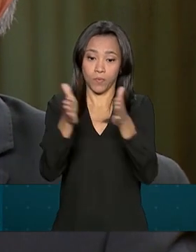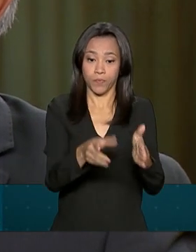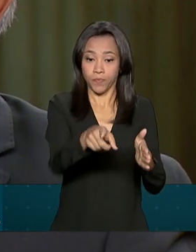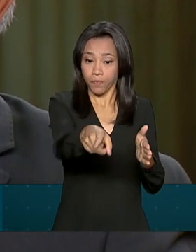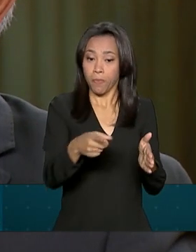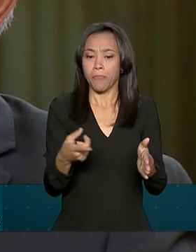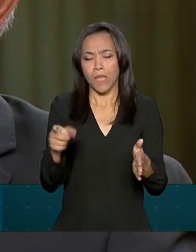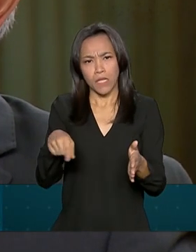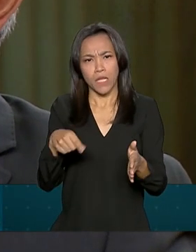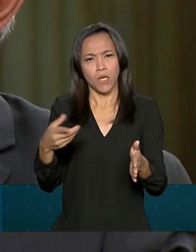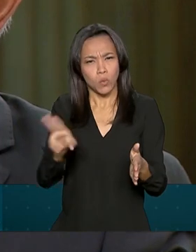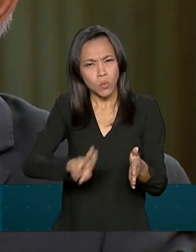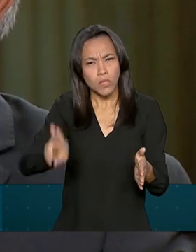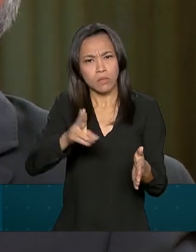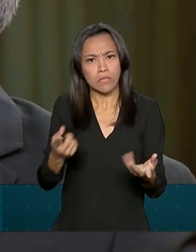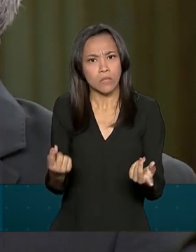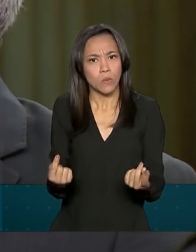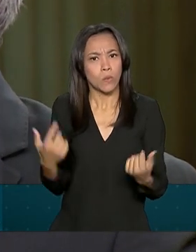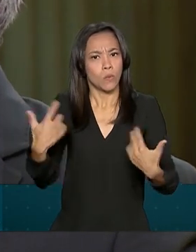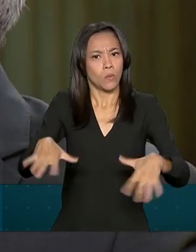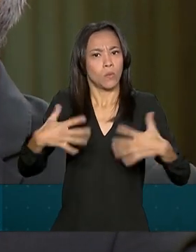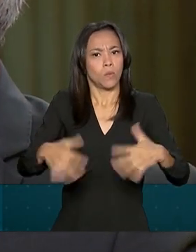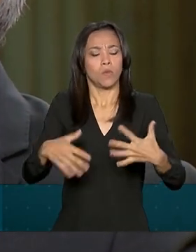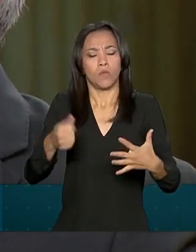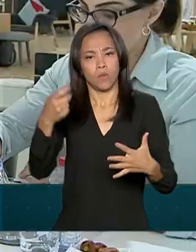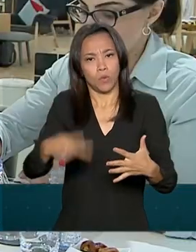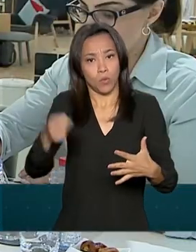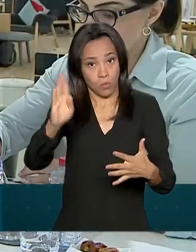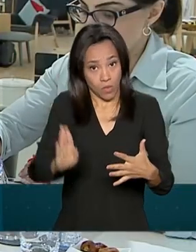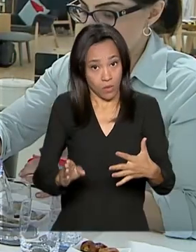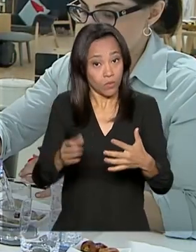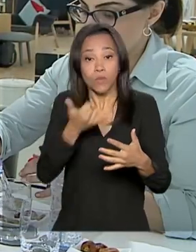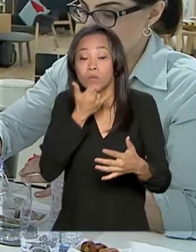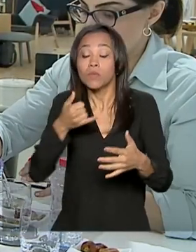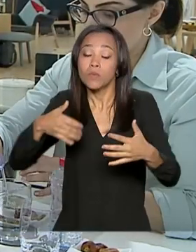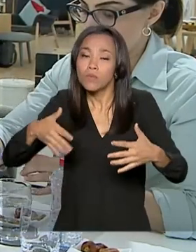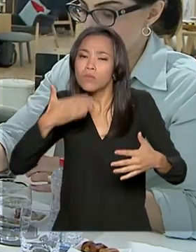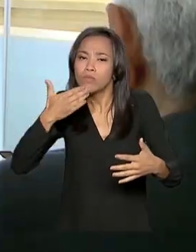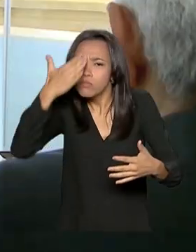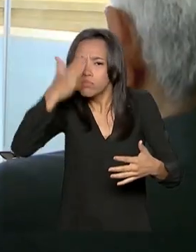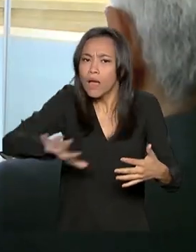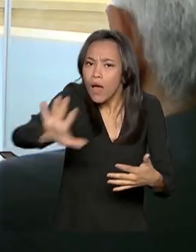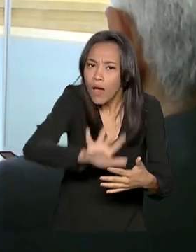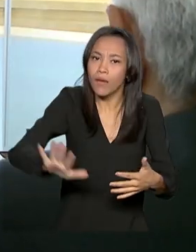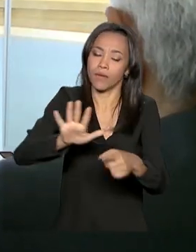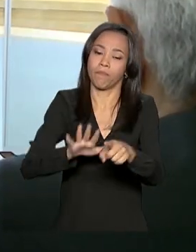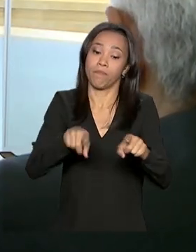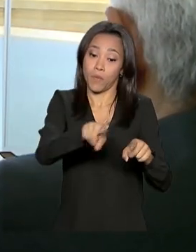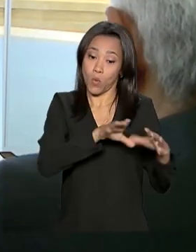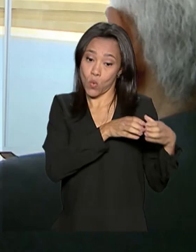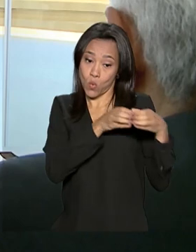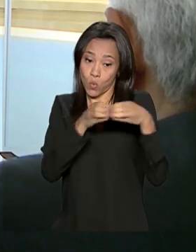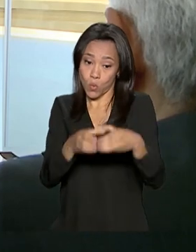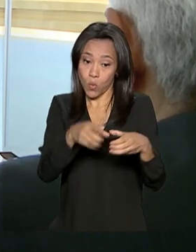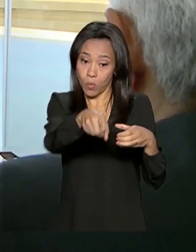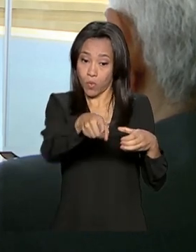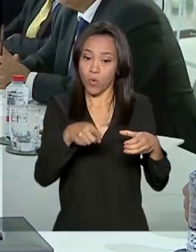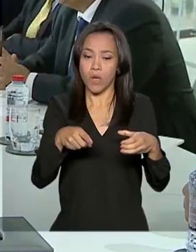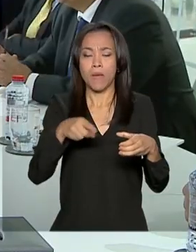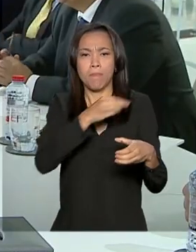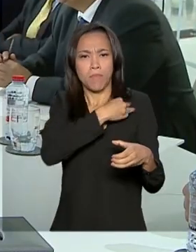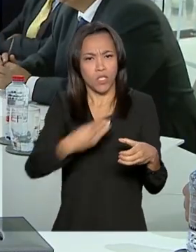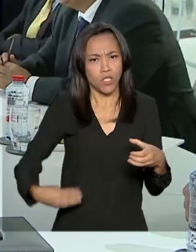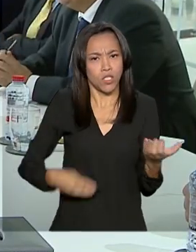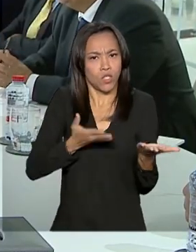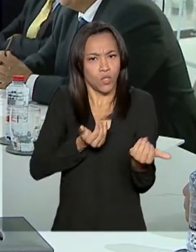atravessa tecnologia e contribuir para a qualidade de vida a delegação brasileira se reuniu com as ministras da juventude